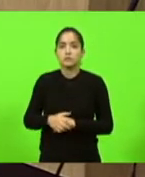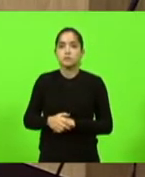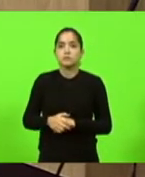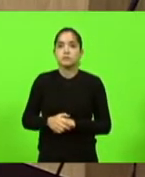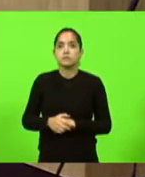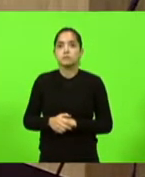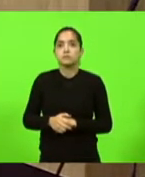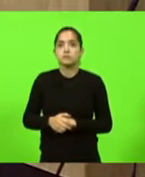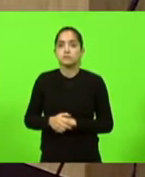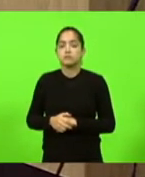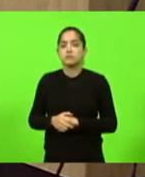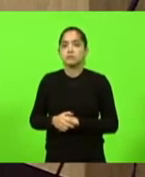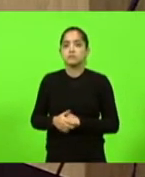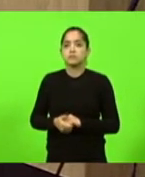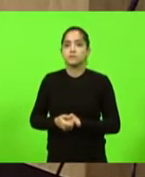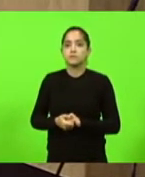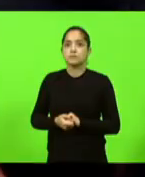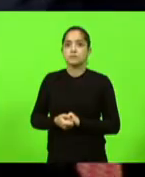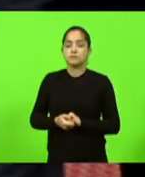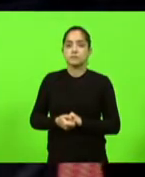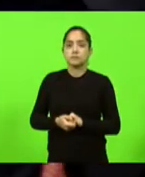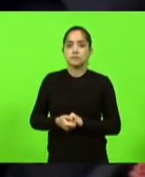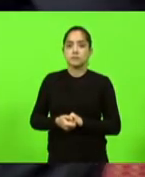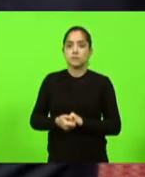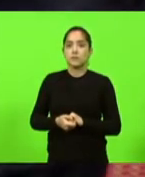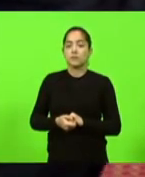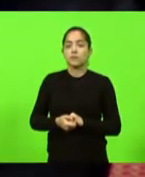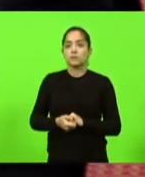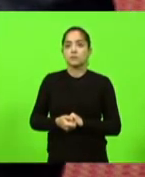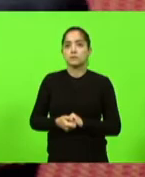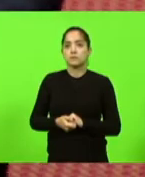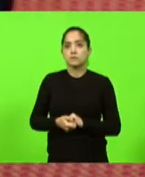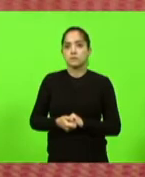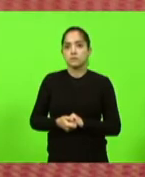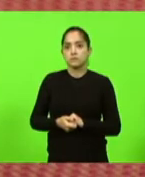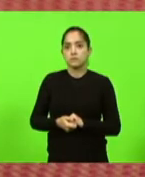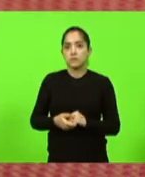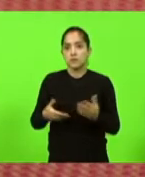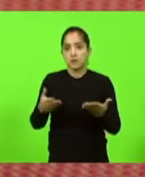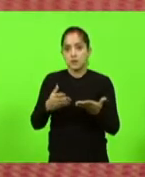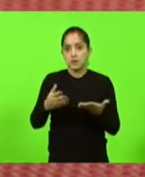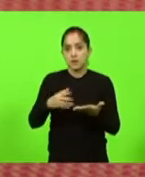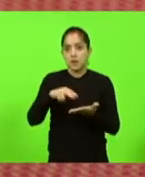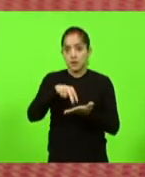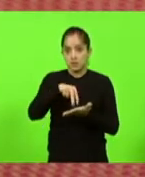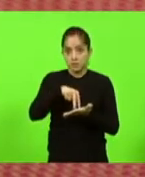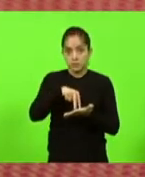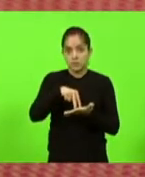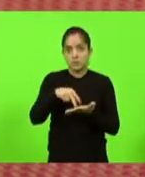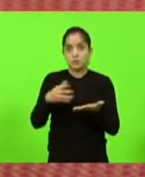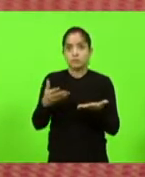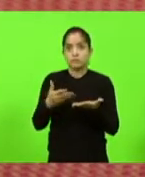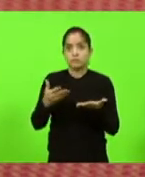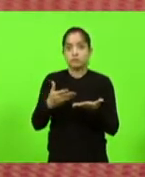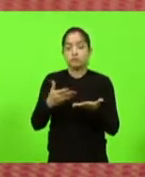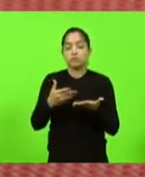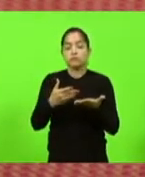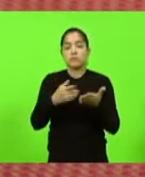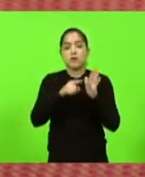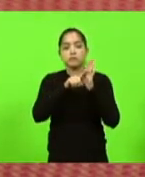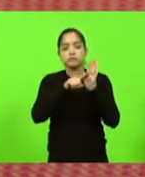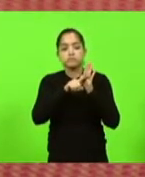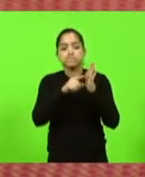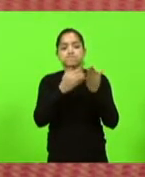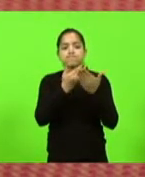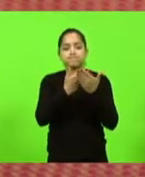senhor presidente, eu, quando ocupou esse microfone de aparte, eu prestei muita atenção na fala